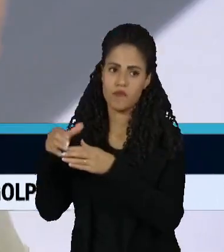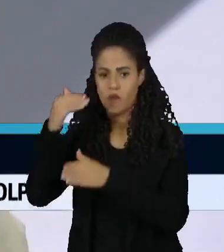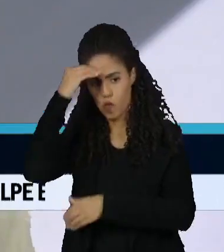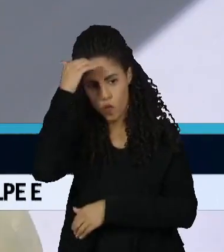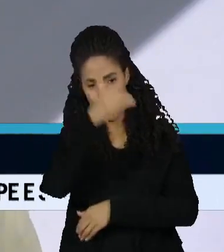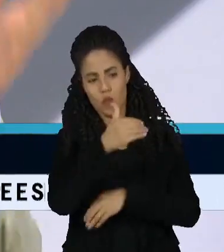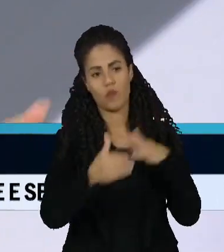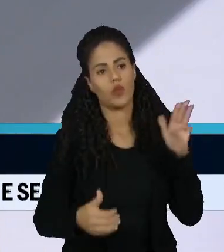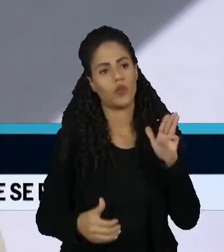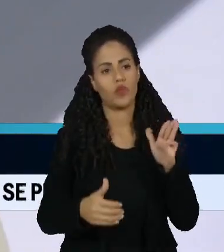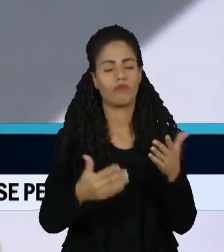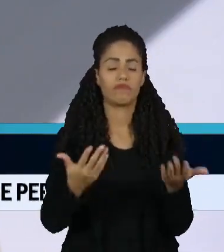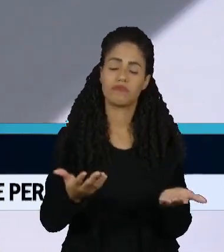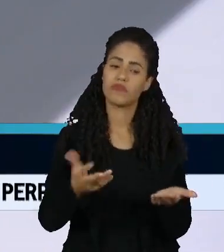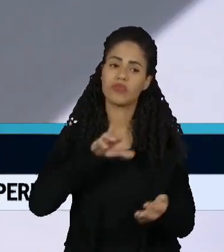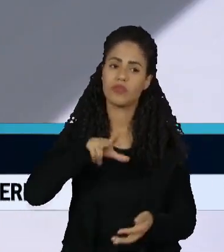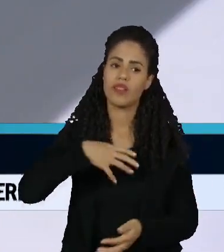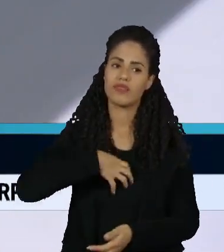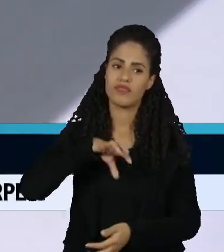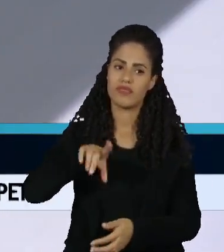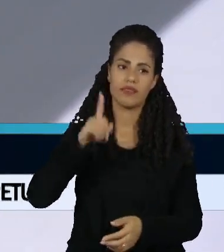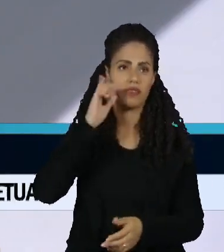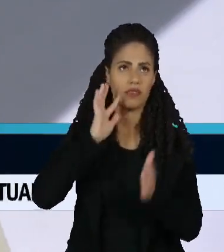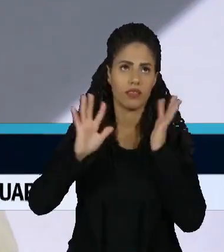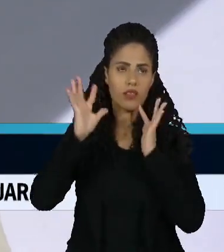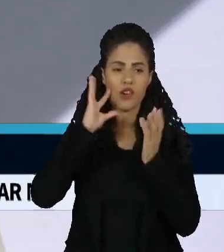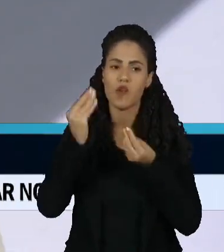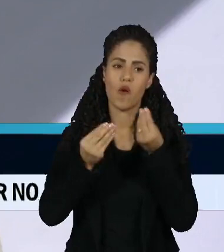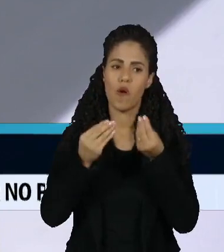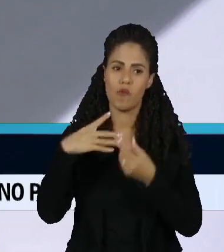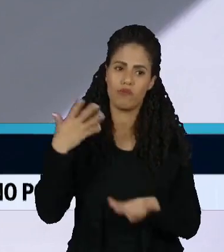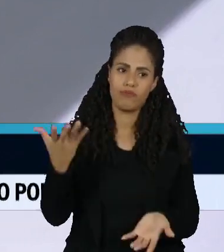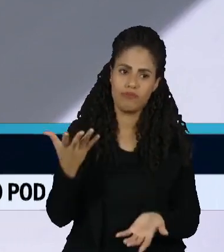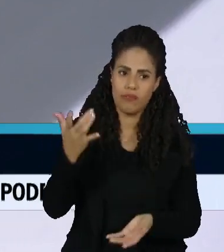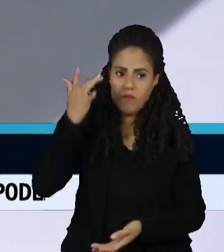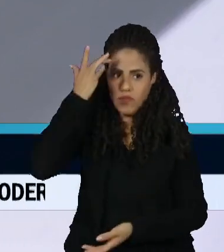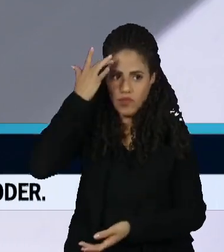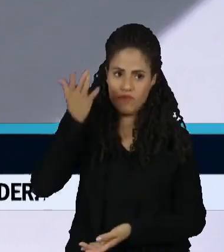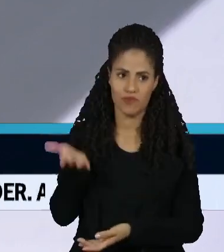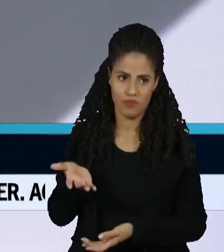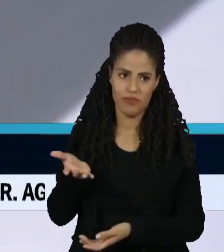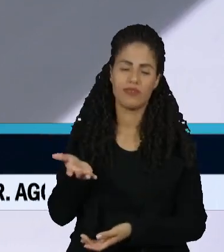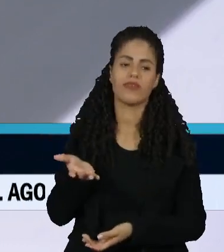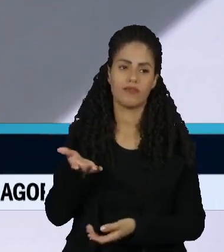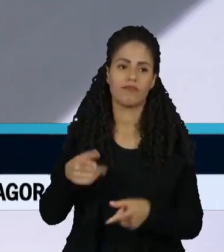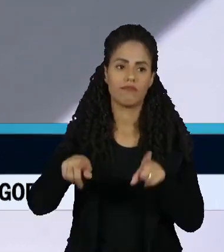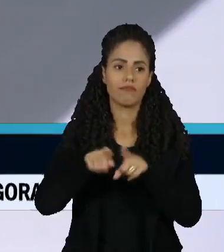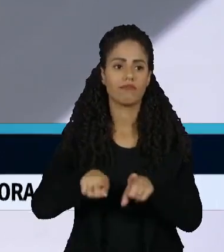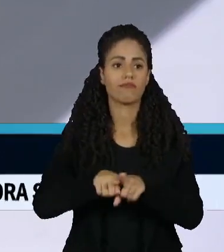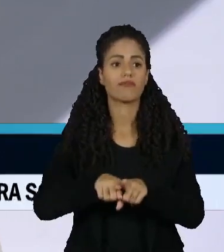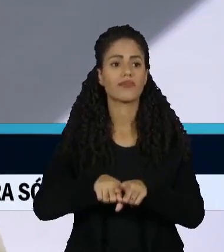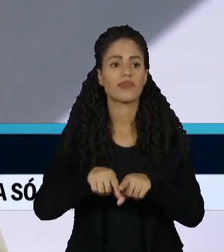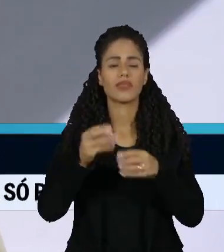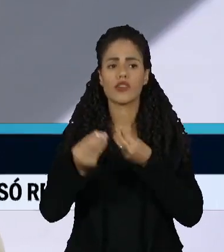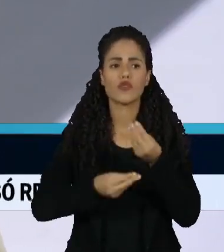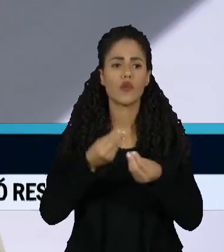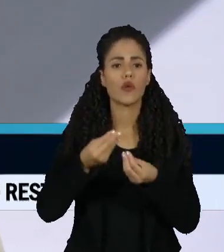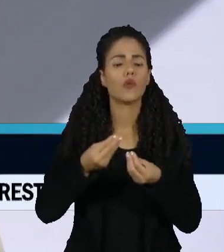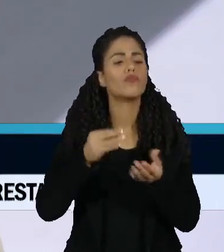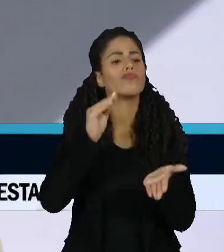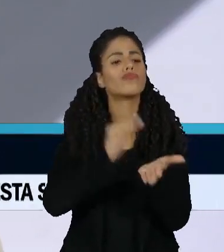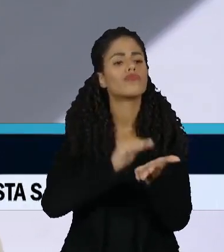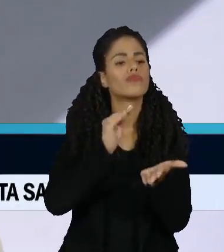uma distopia, é uma ilusão absurda, é um delírio. Mas, além disso,